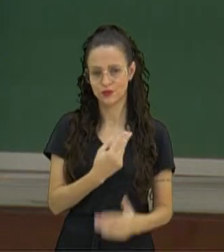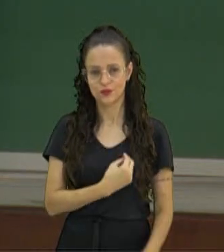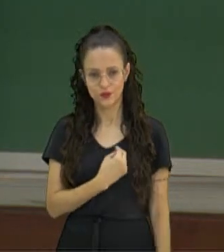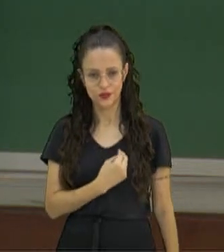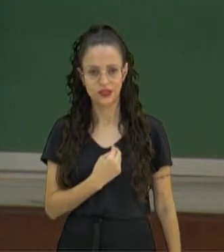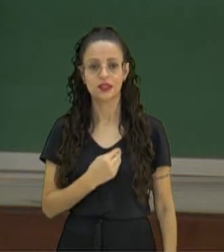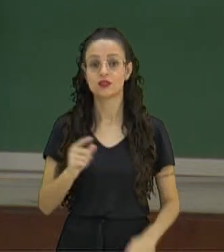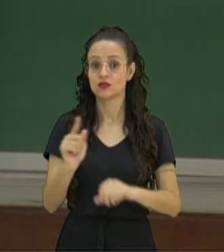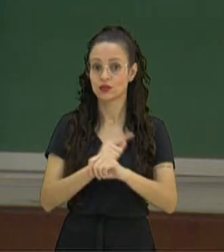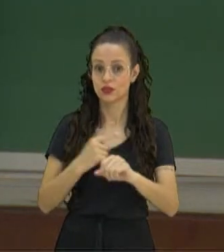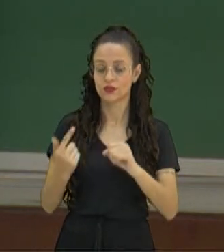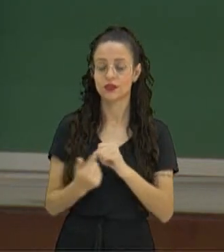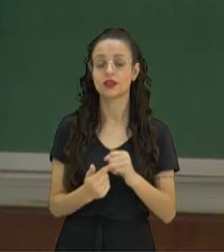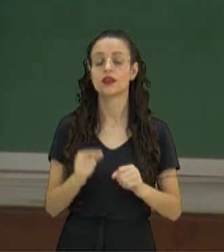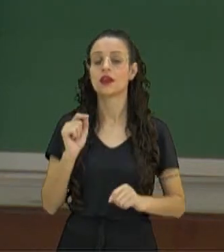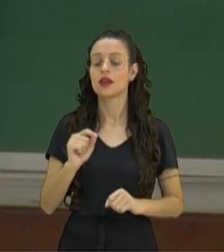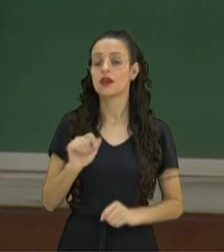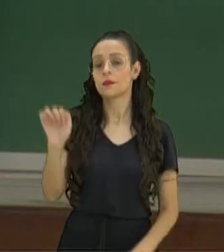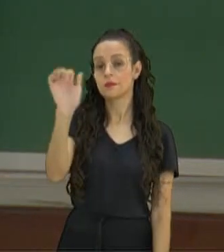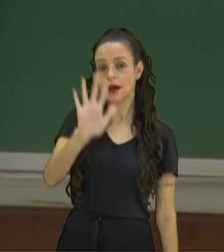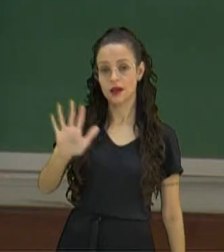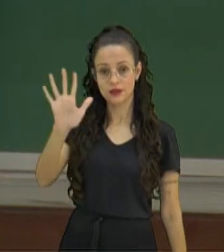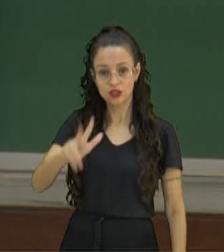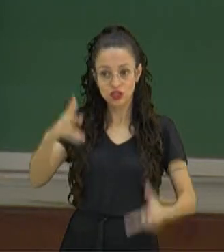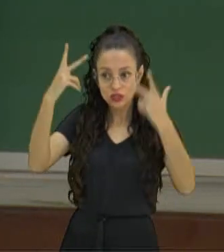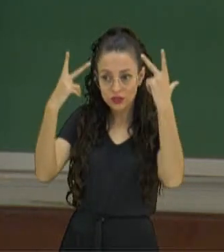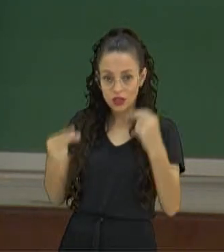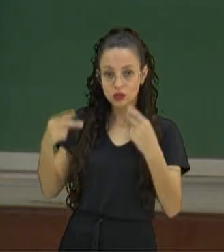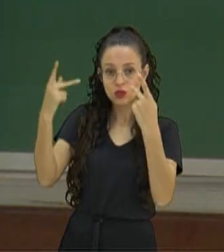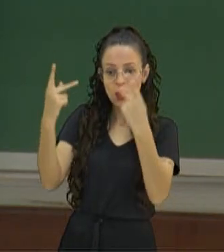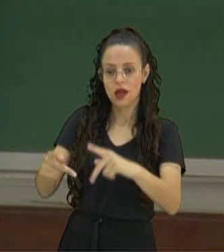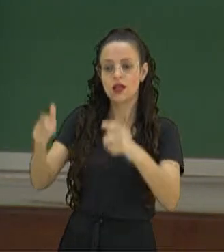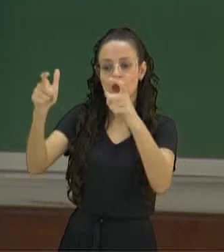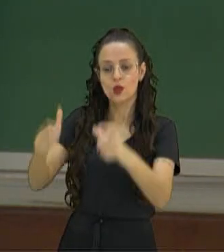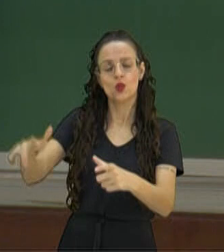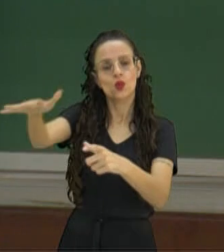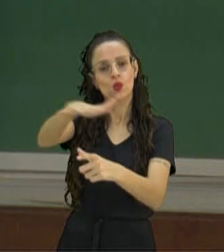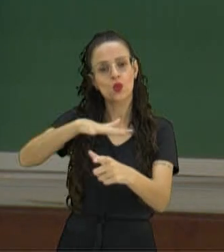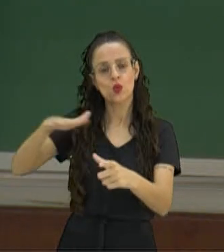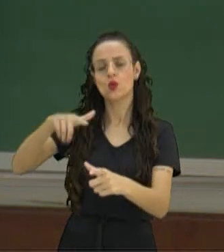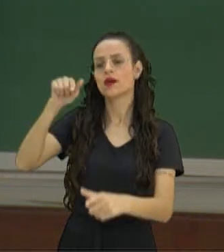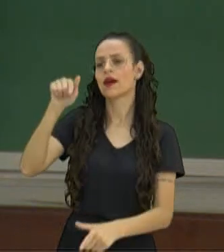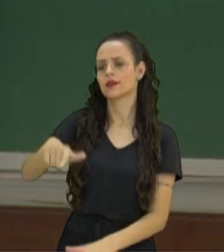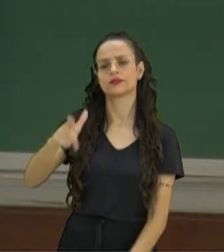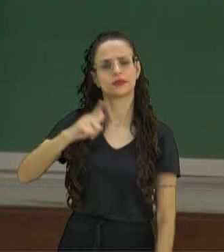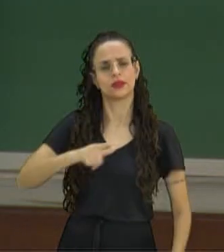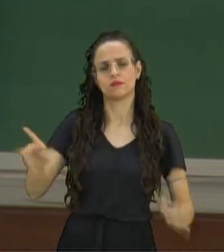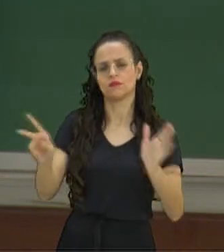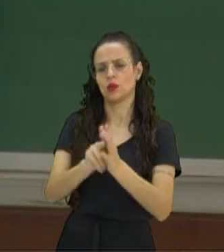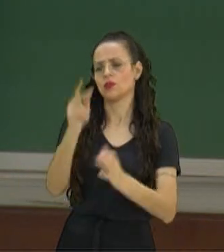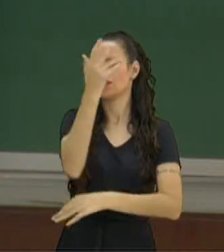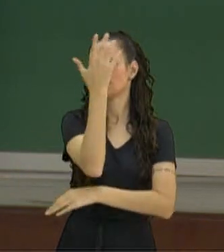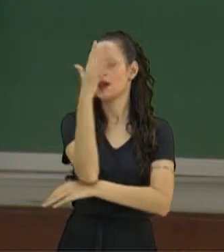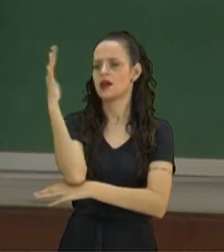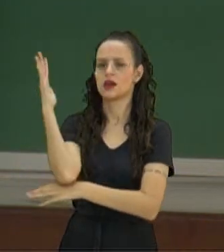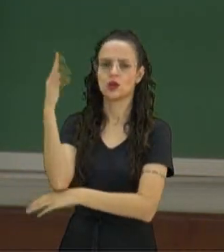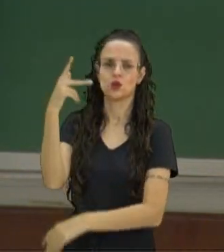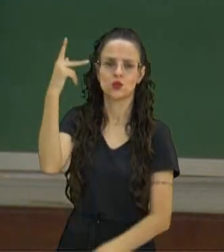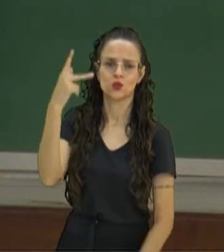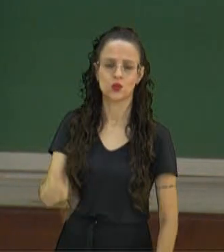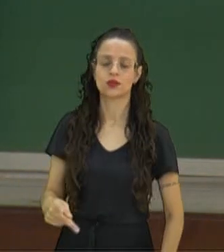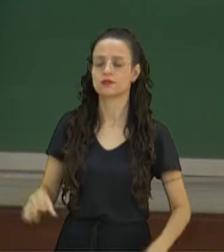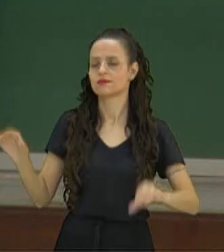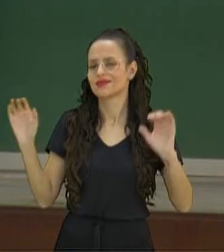né? A paisagem natural é o ambiente que apresenta elementos da natureza, que não